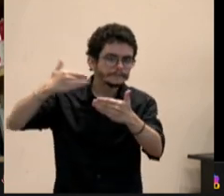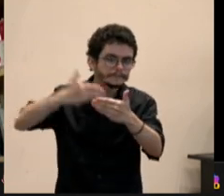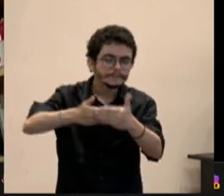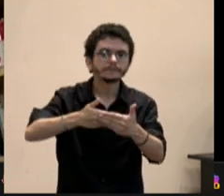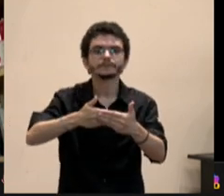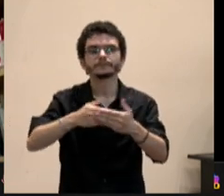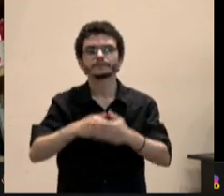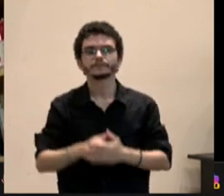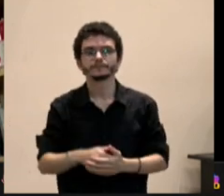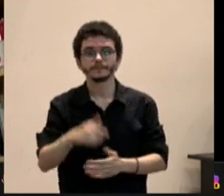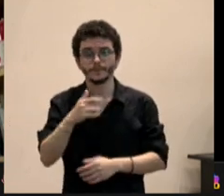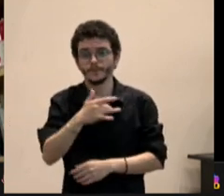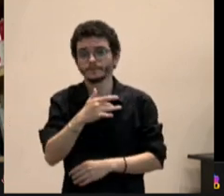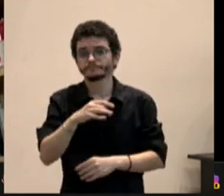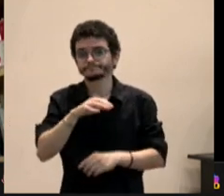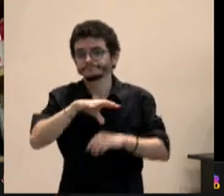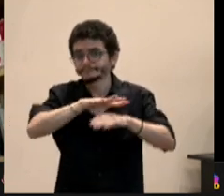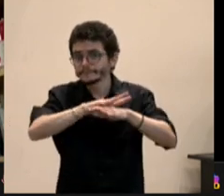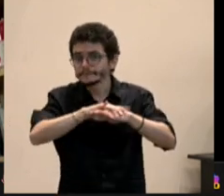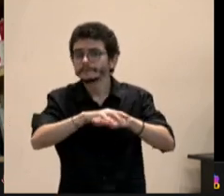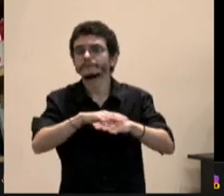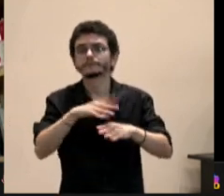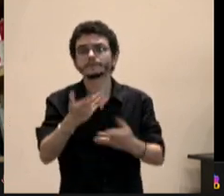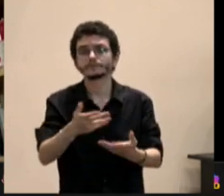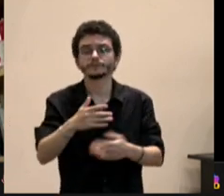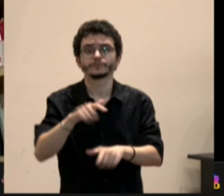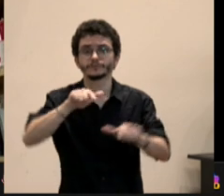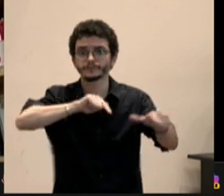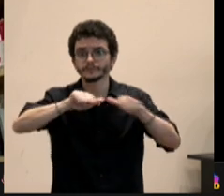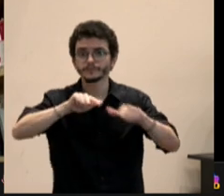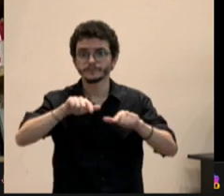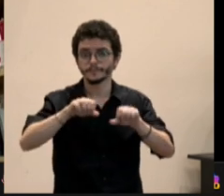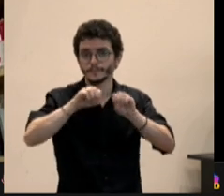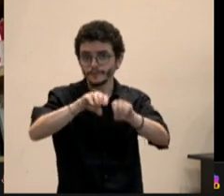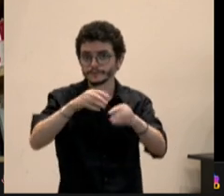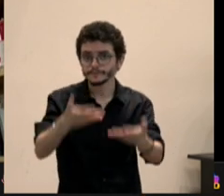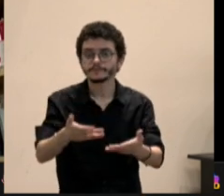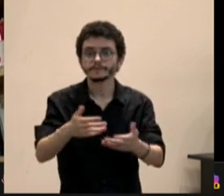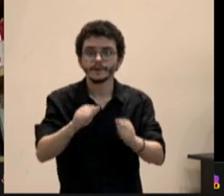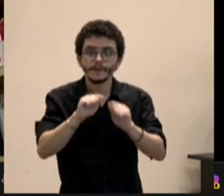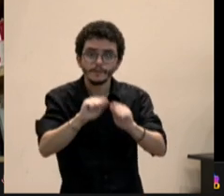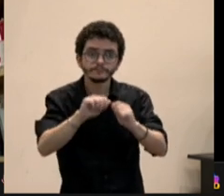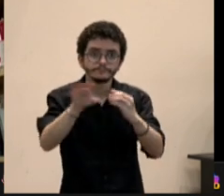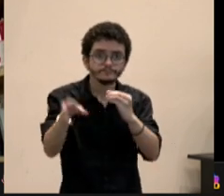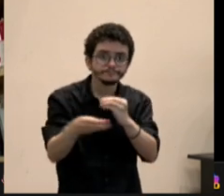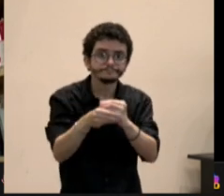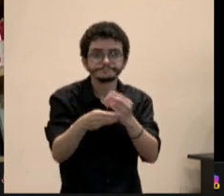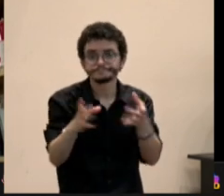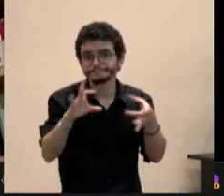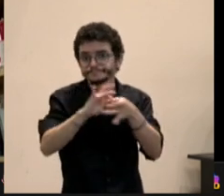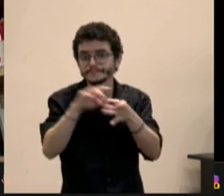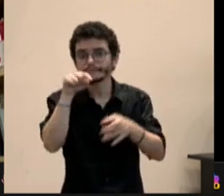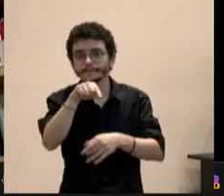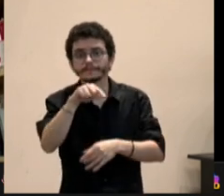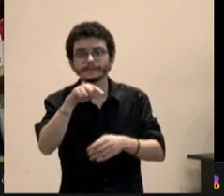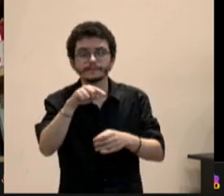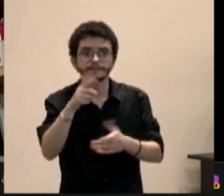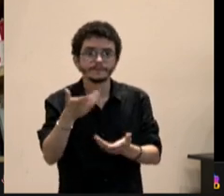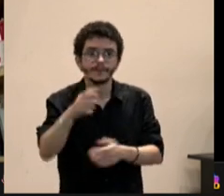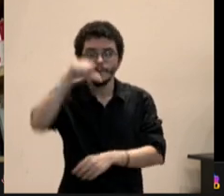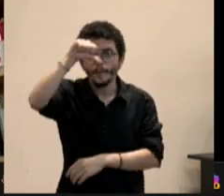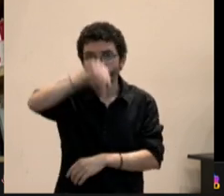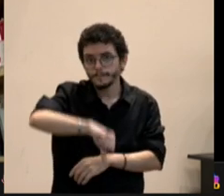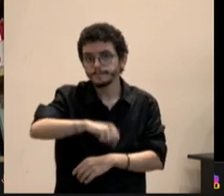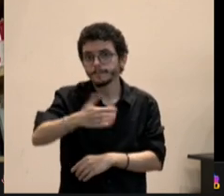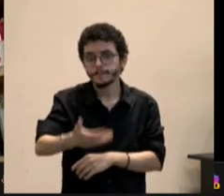do adoecimento dos trabalhadores em educação. Pós-pandemia, isso se acentuou de